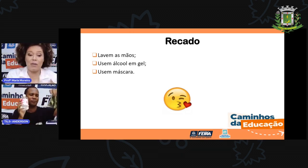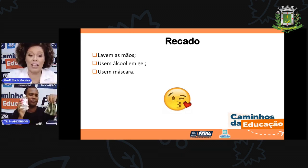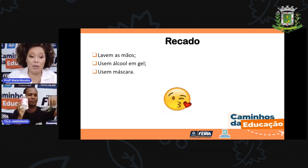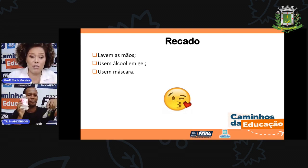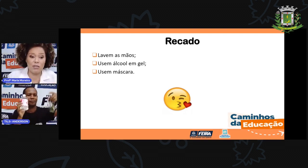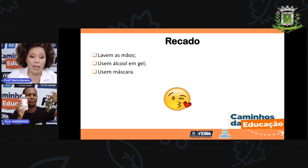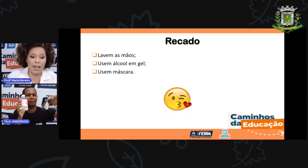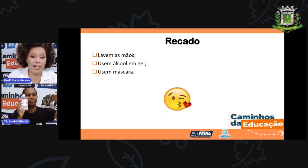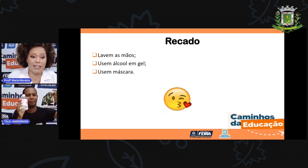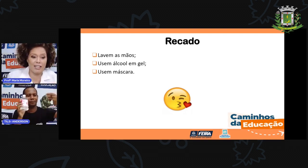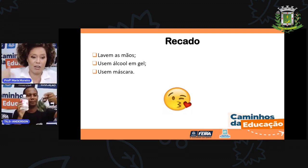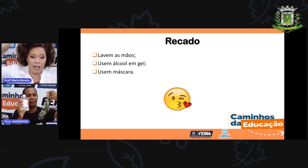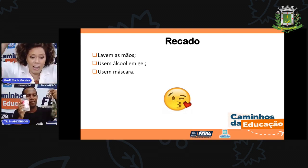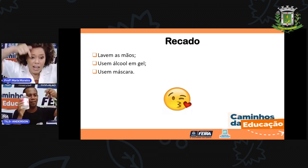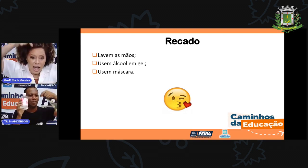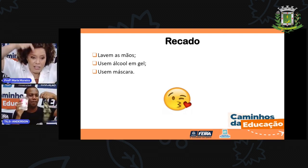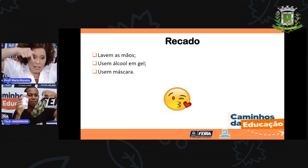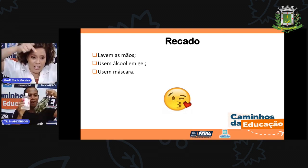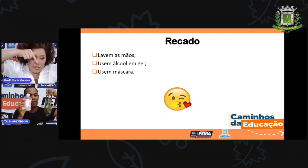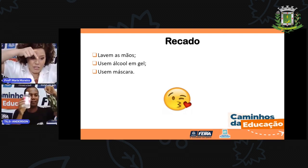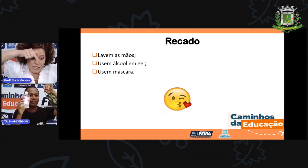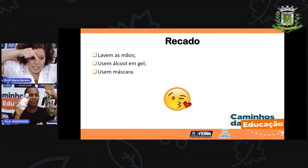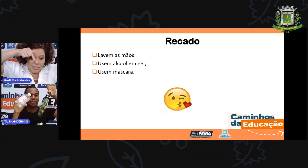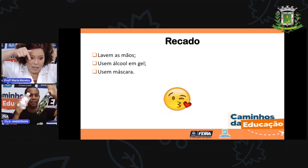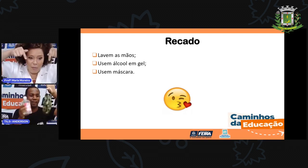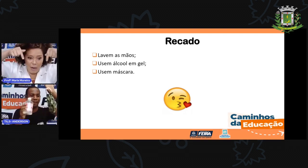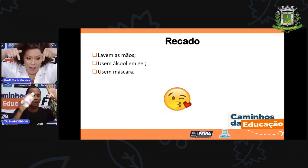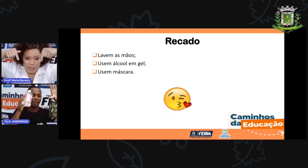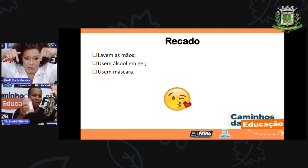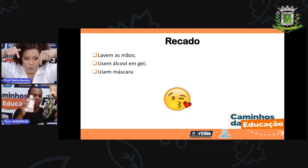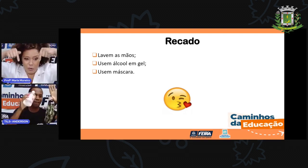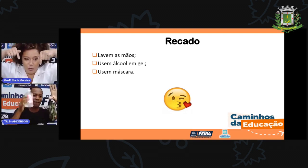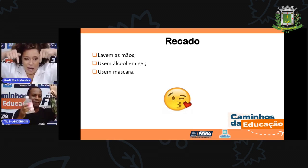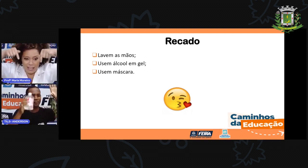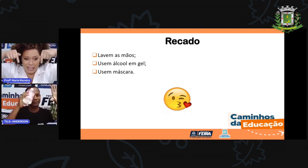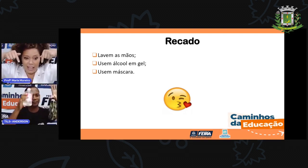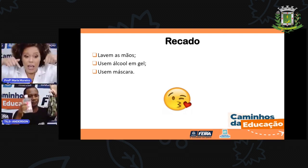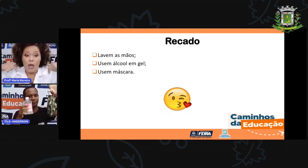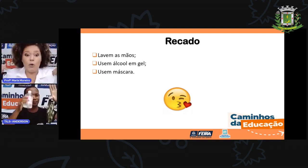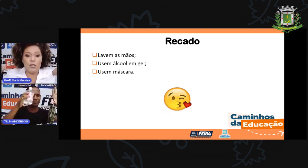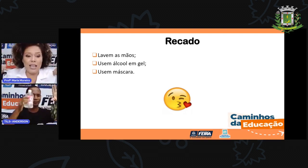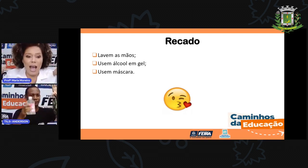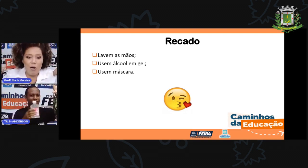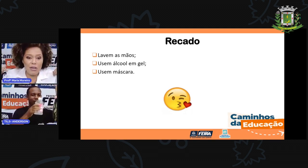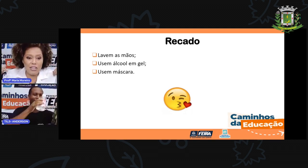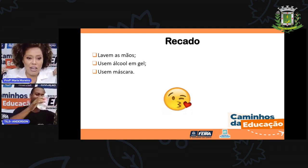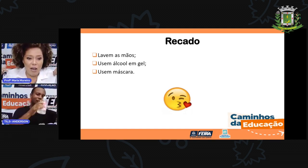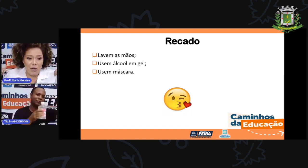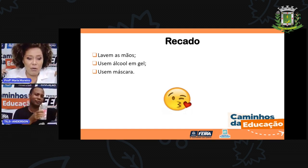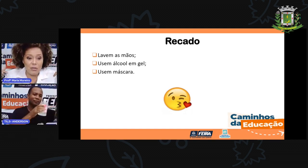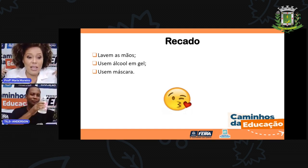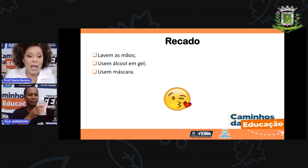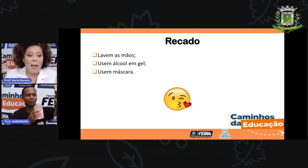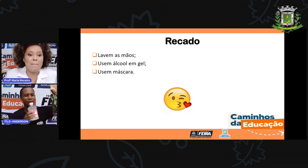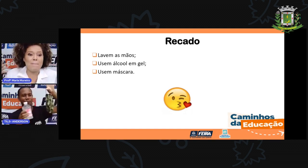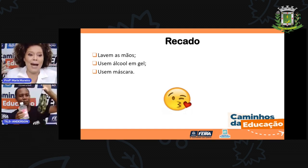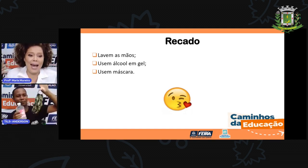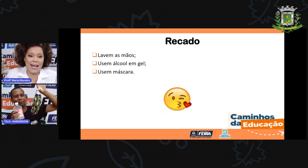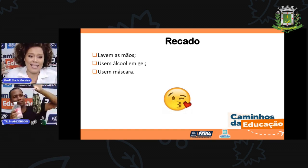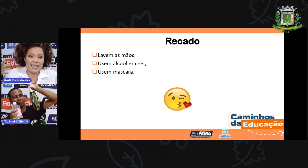uma mão. E usem o que, Anderson? Olha as orientações de Anderson aqui embaixo. Aqui. Usem álcool em gel e